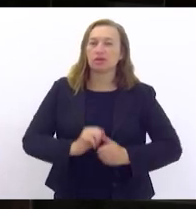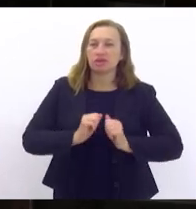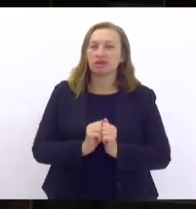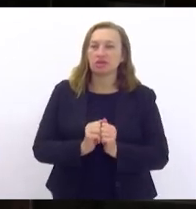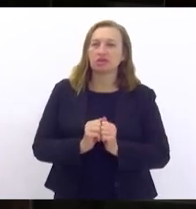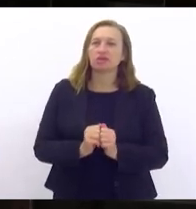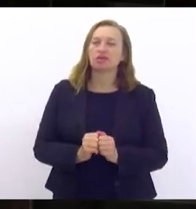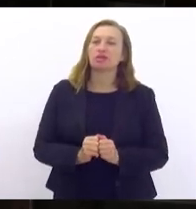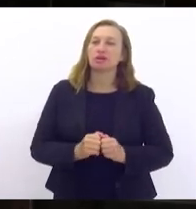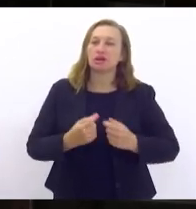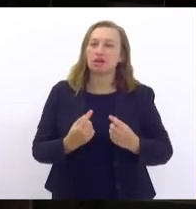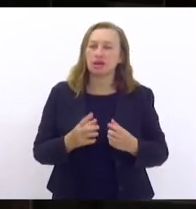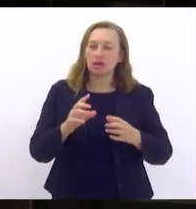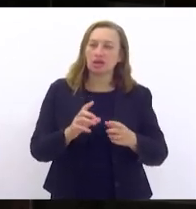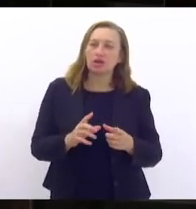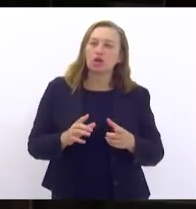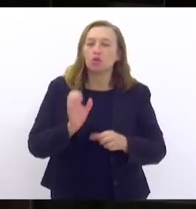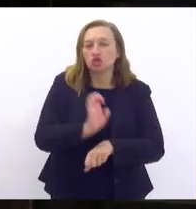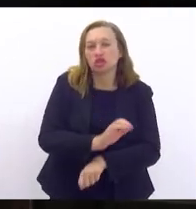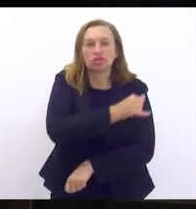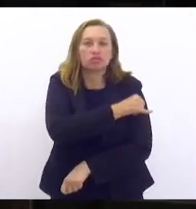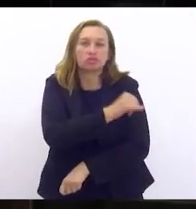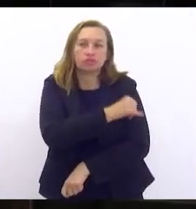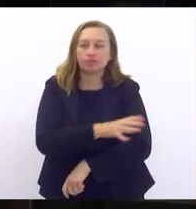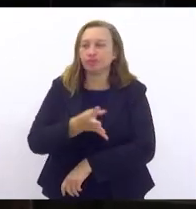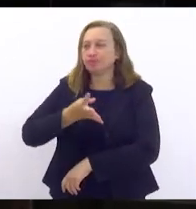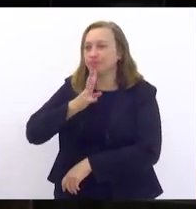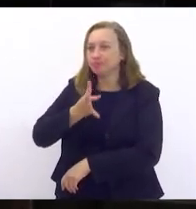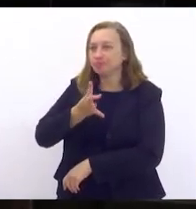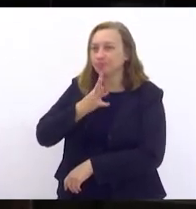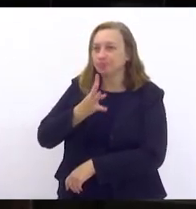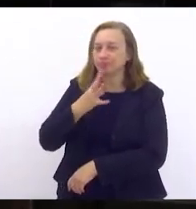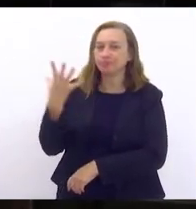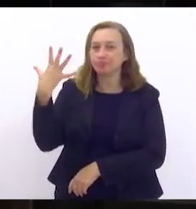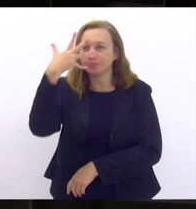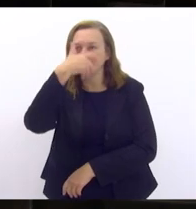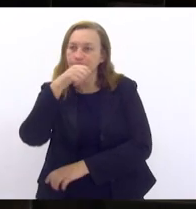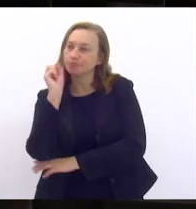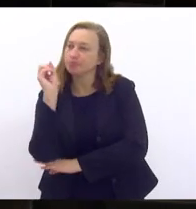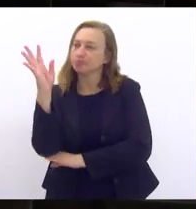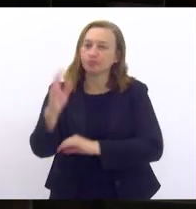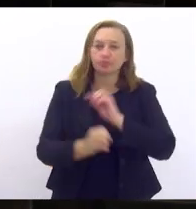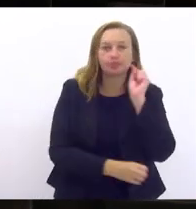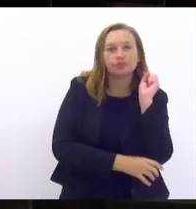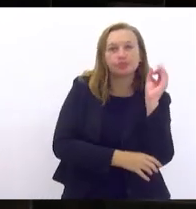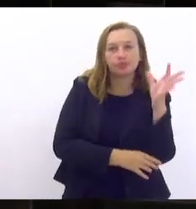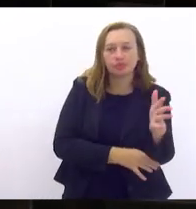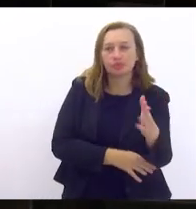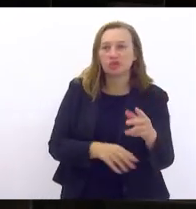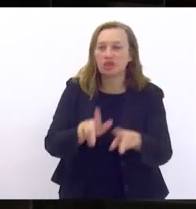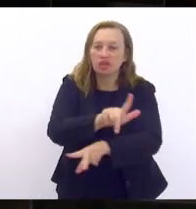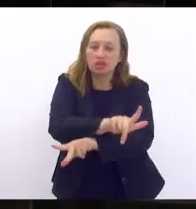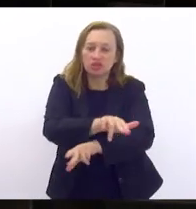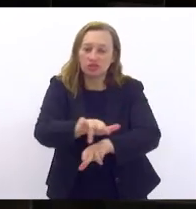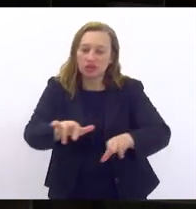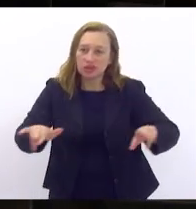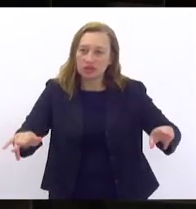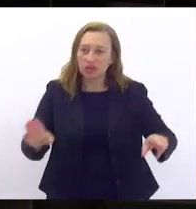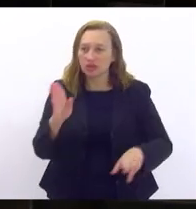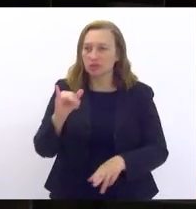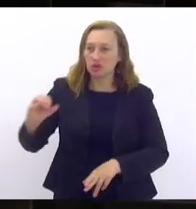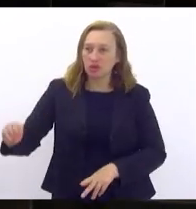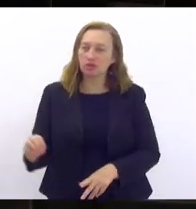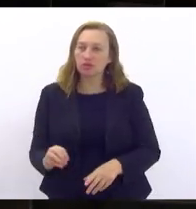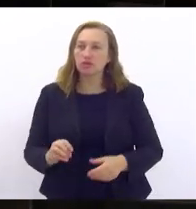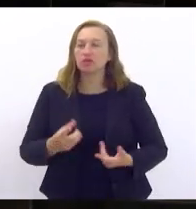questão o estado do Rio de Janeiro reconhecido por sua beleza natural e por sua rica biodiversidade inferiores